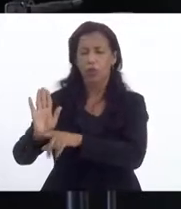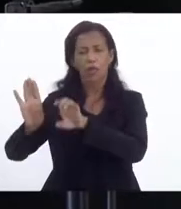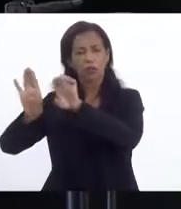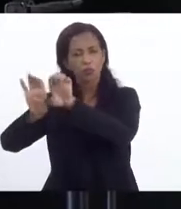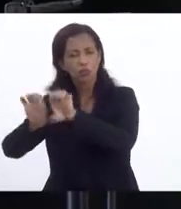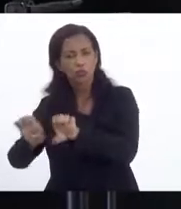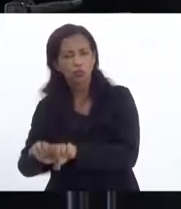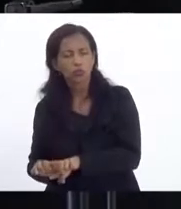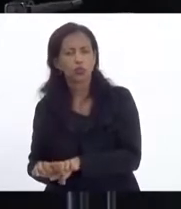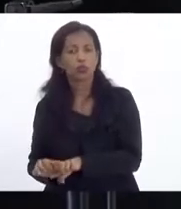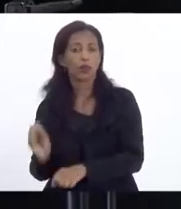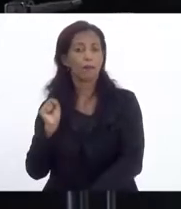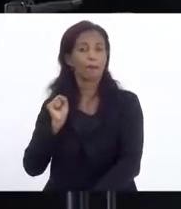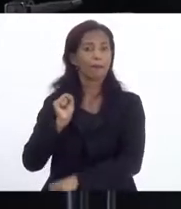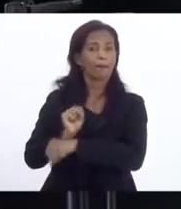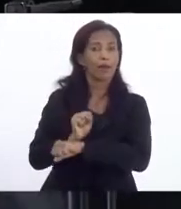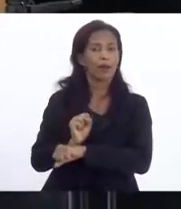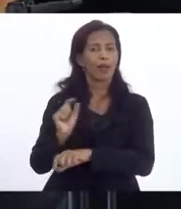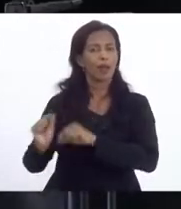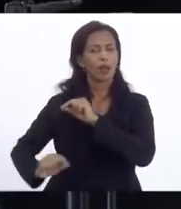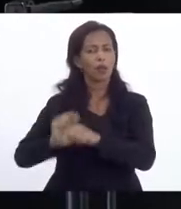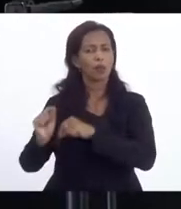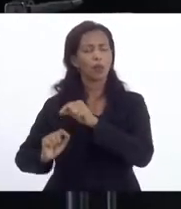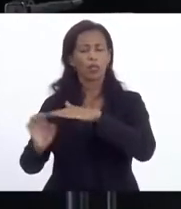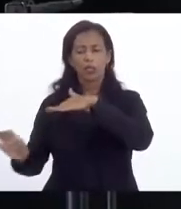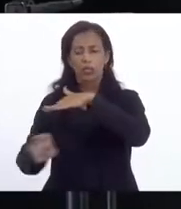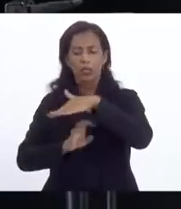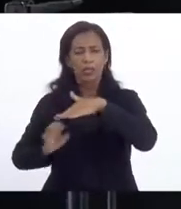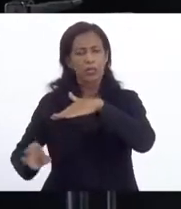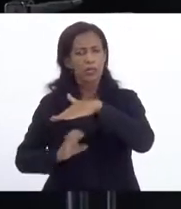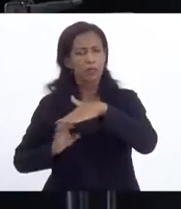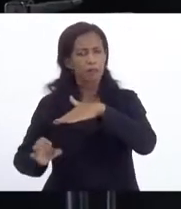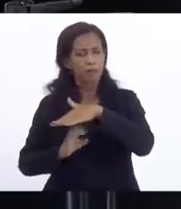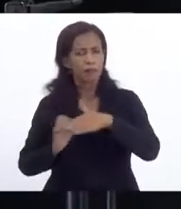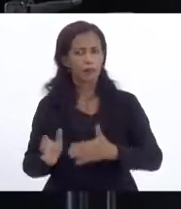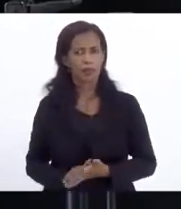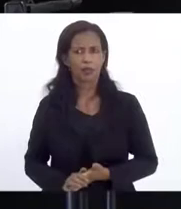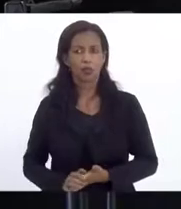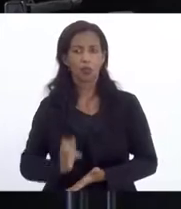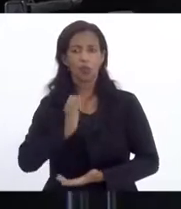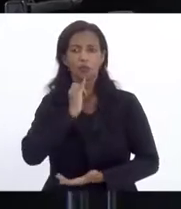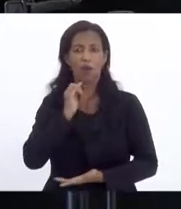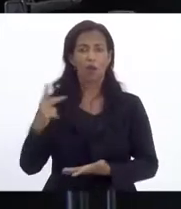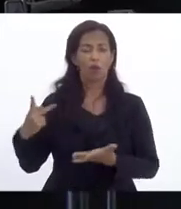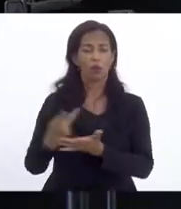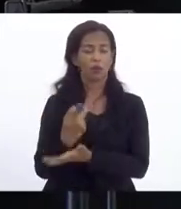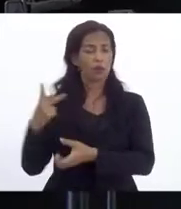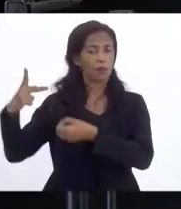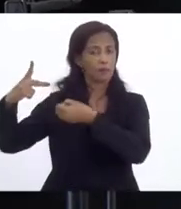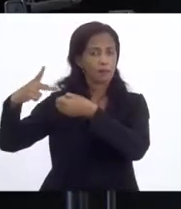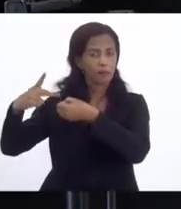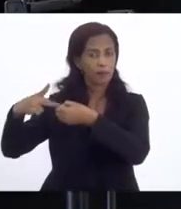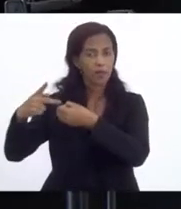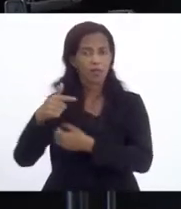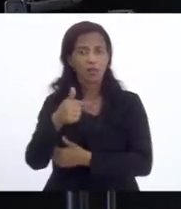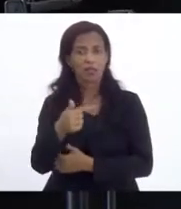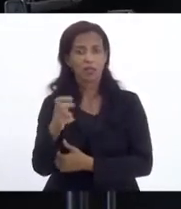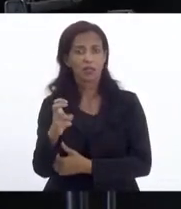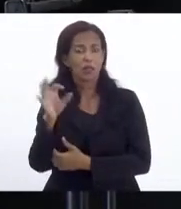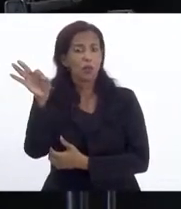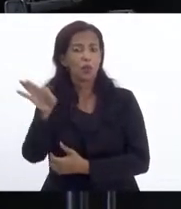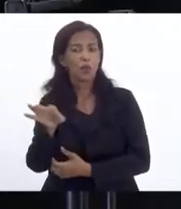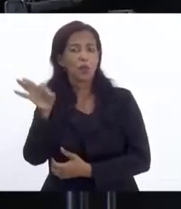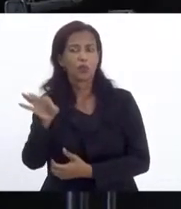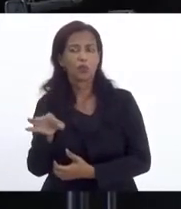produtiva, parar com que, na verdade, grandes empresas aqui sejam enclaves, como, infelizmente, é o caso da Petrobras, 75%,